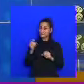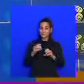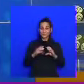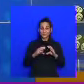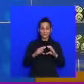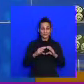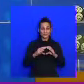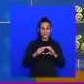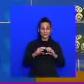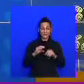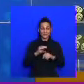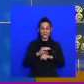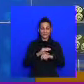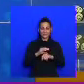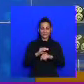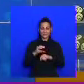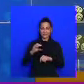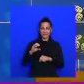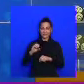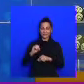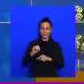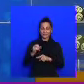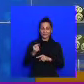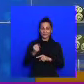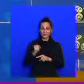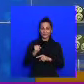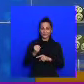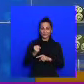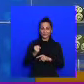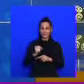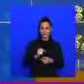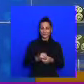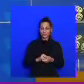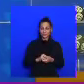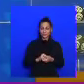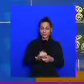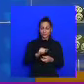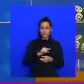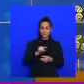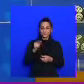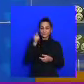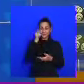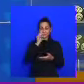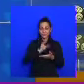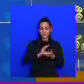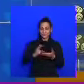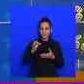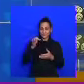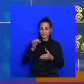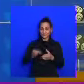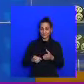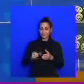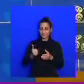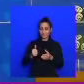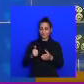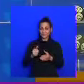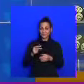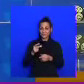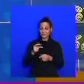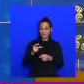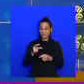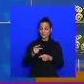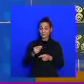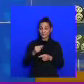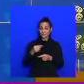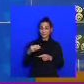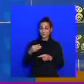Bola cinza, número 08. Cinza, 08. Você ganha acertando 11, 12, 13, 14